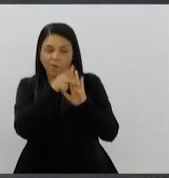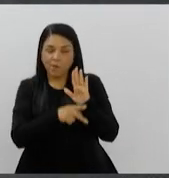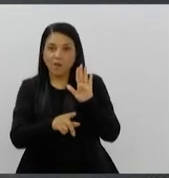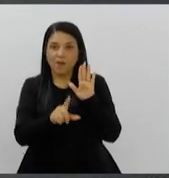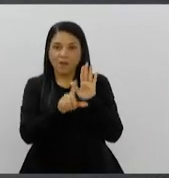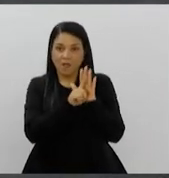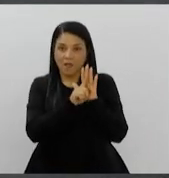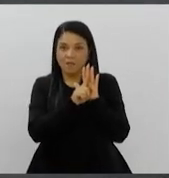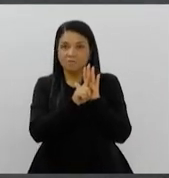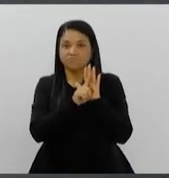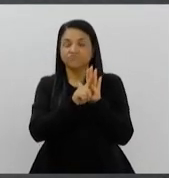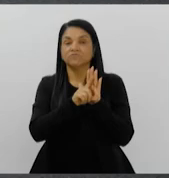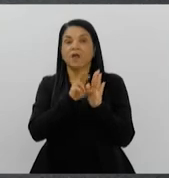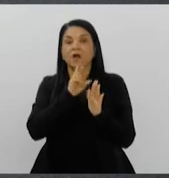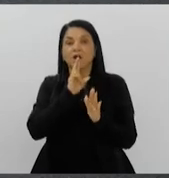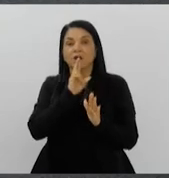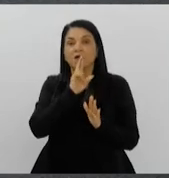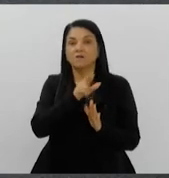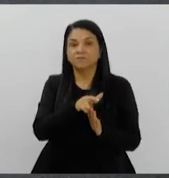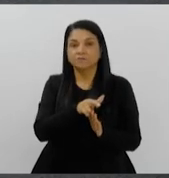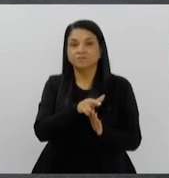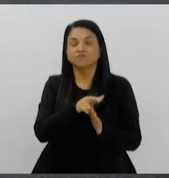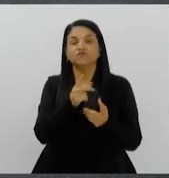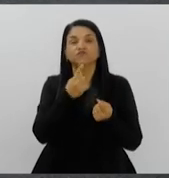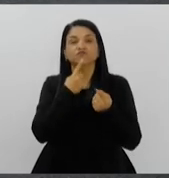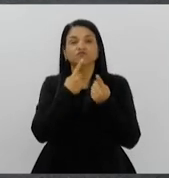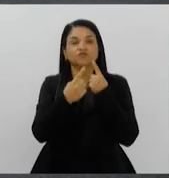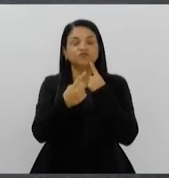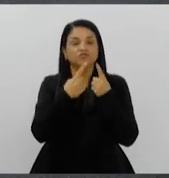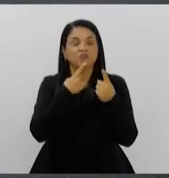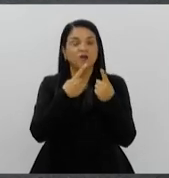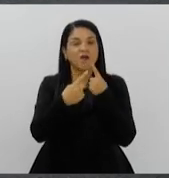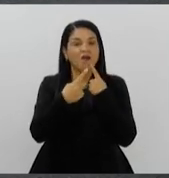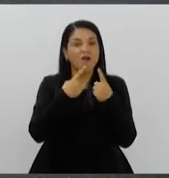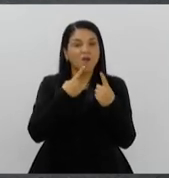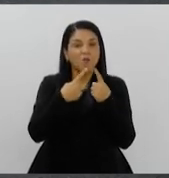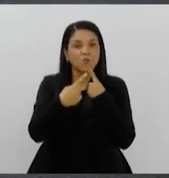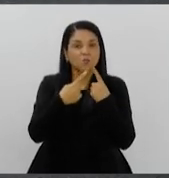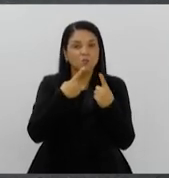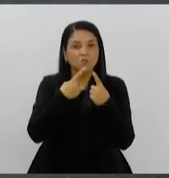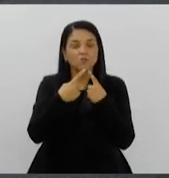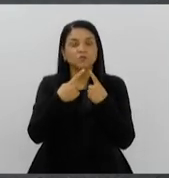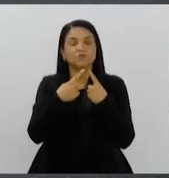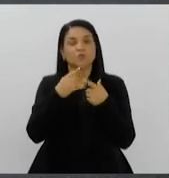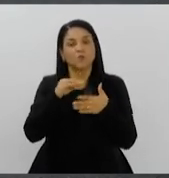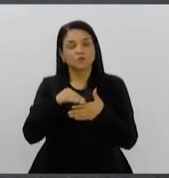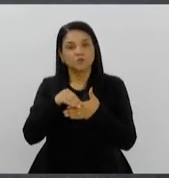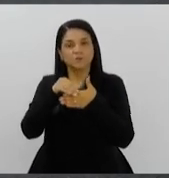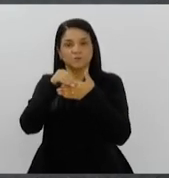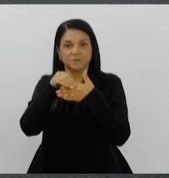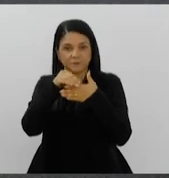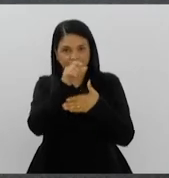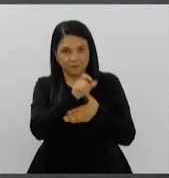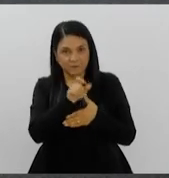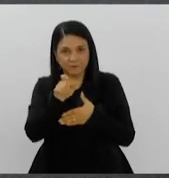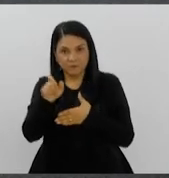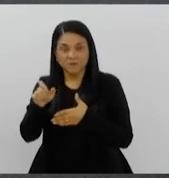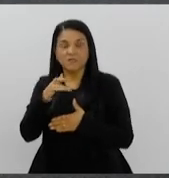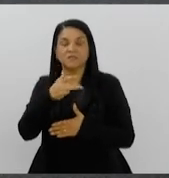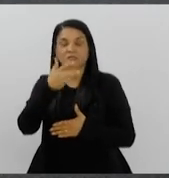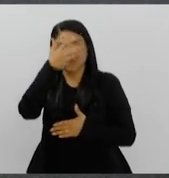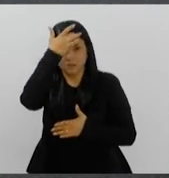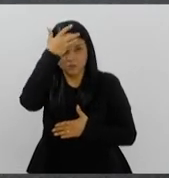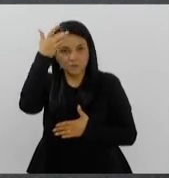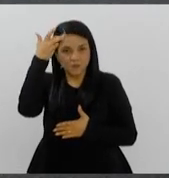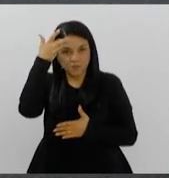é resultado justamente desse diálogo produtivo e intenso com as militantes e hoje militantes da saúde mental, do